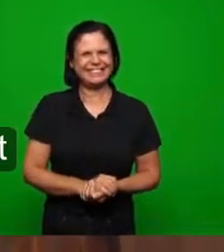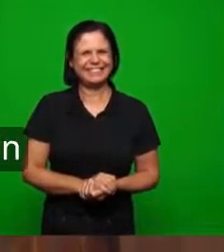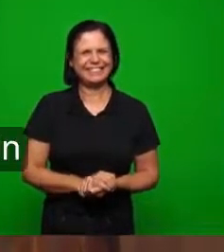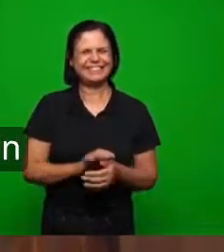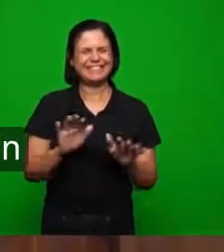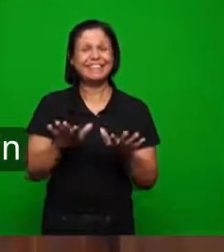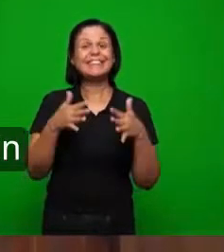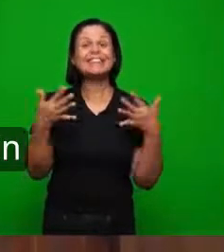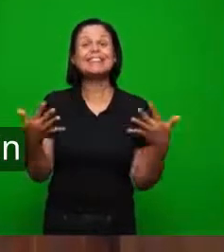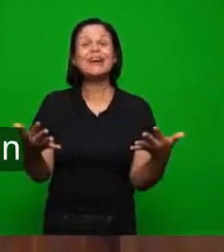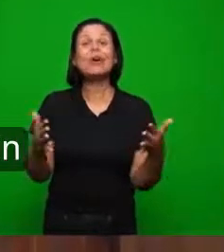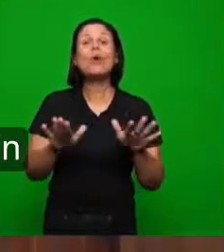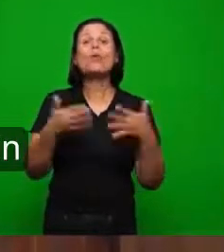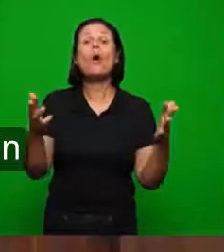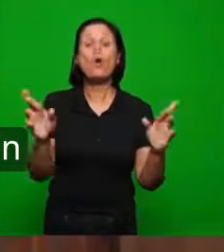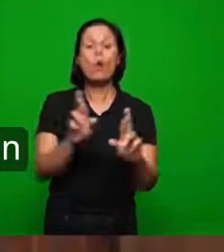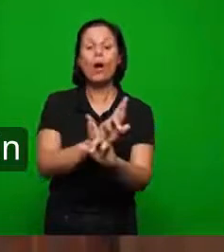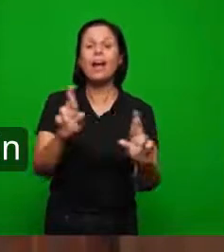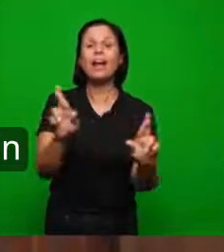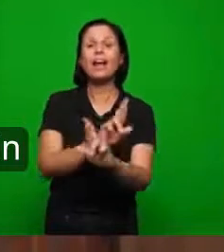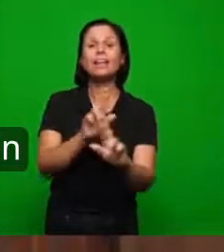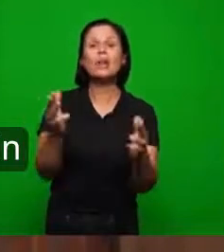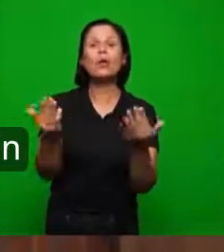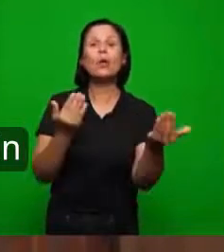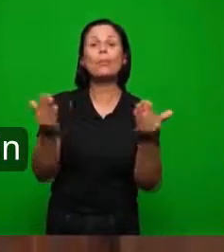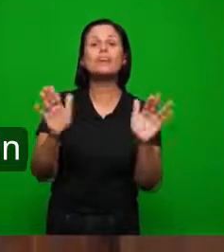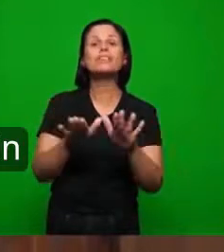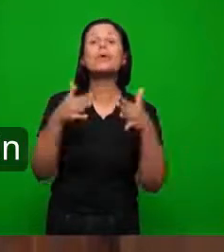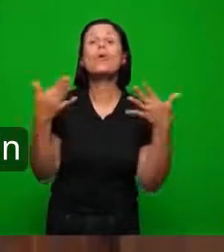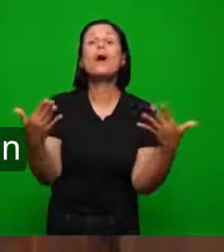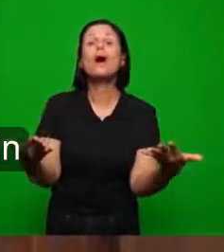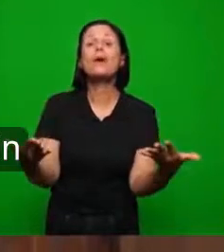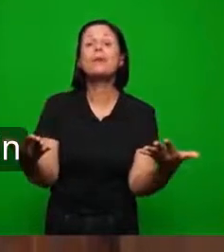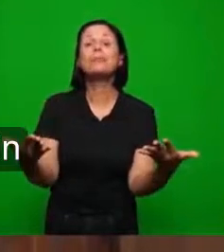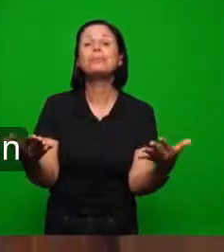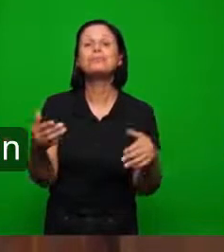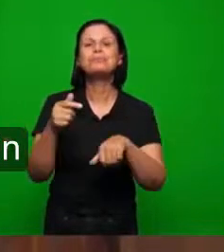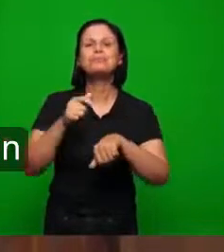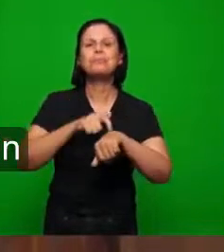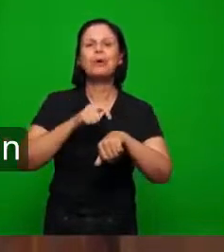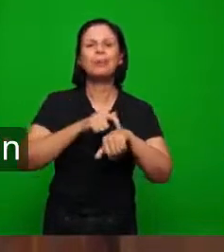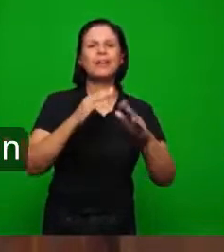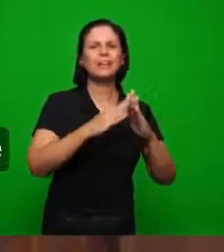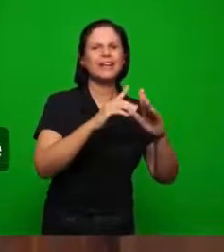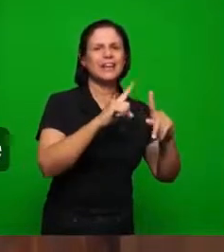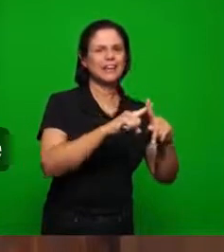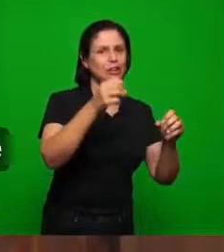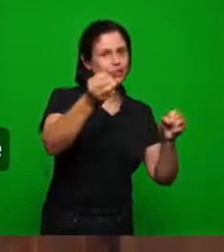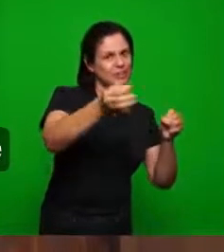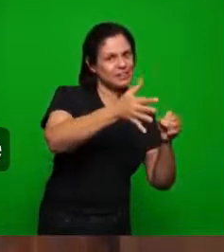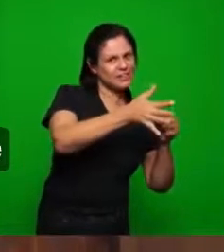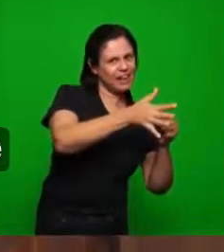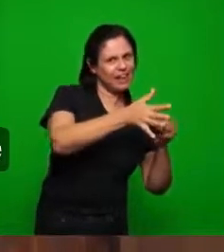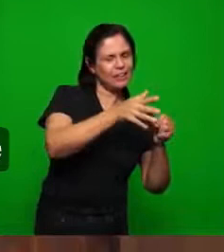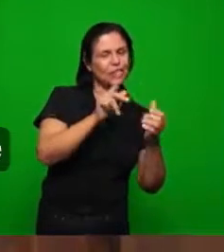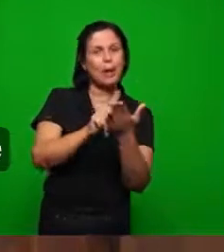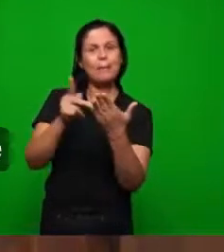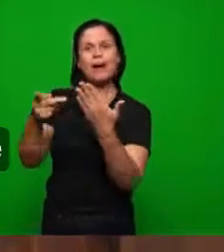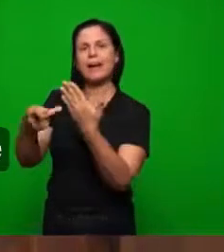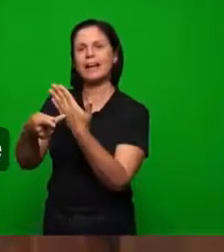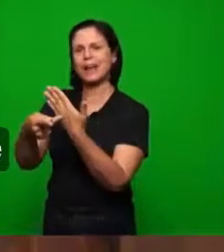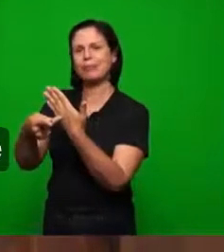é a grande comparação, ou seja, desse período que a igreja ali em Sardes com a